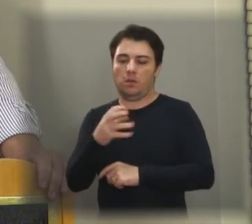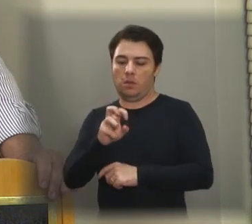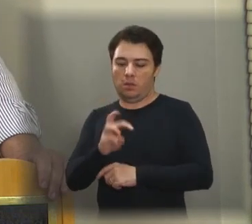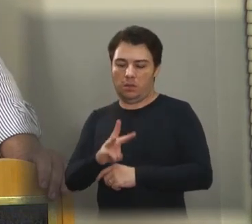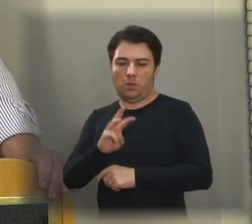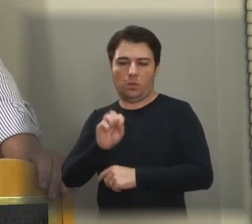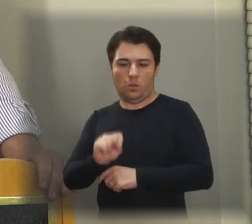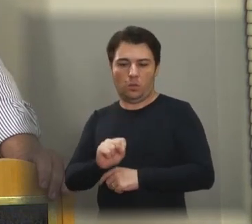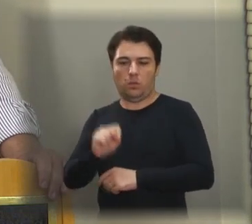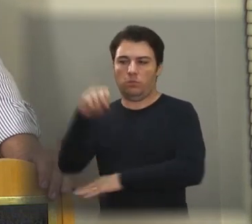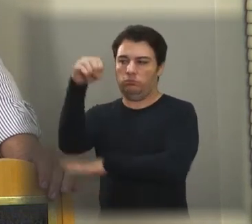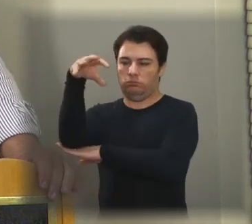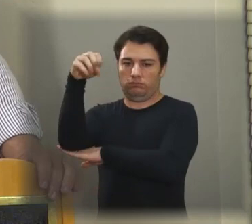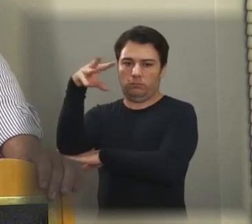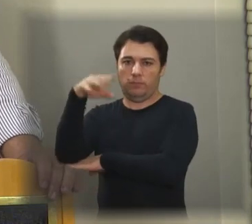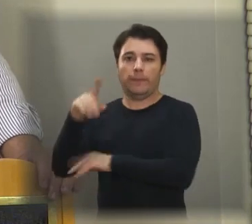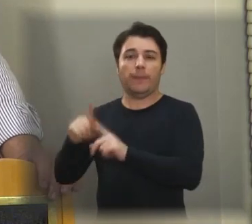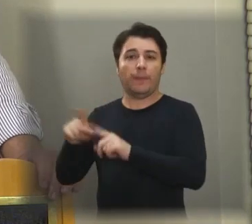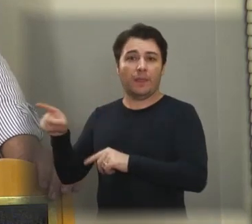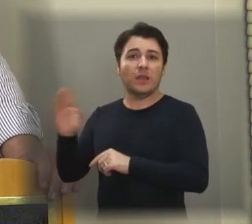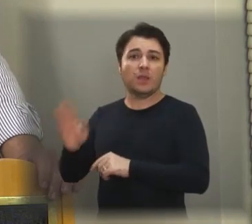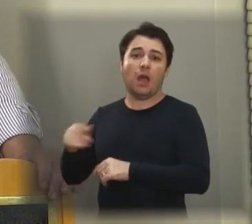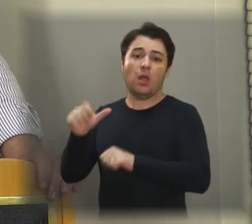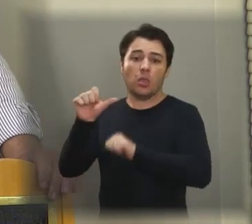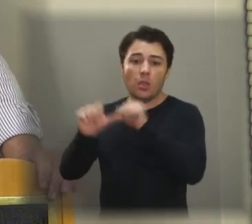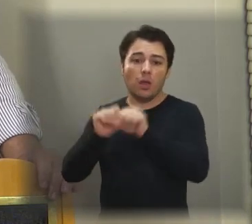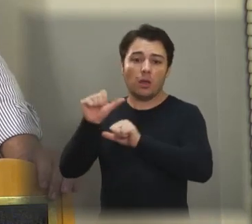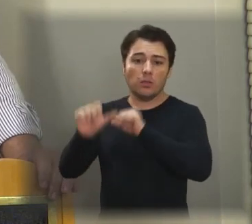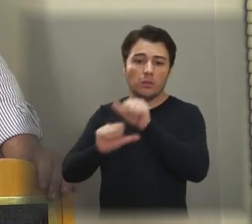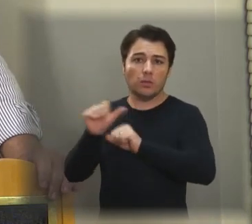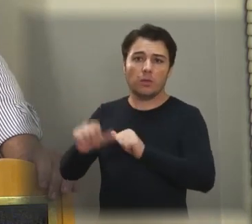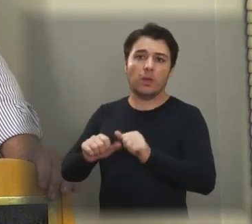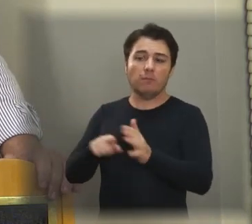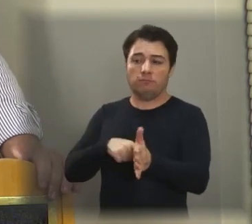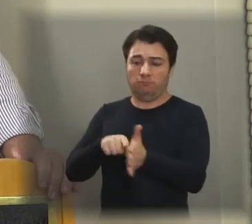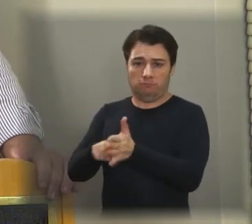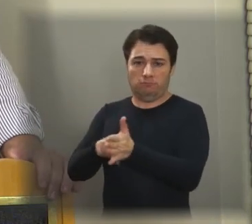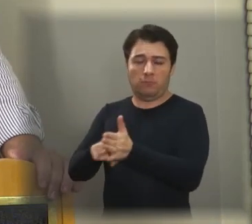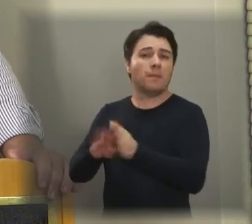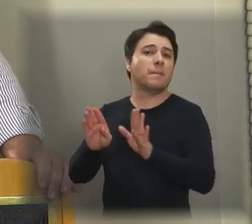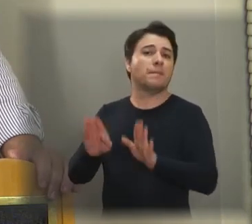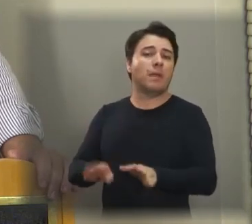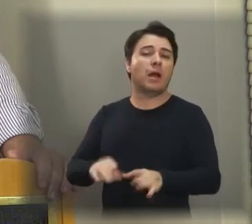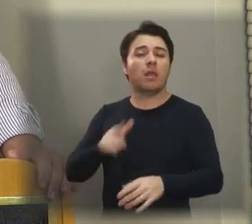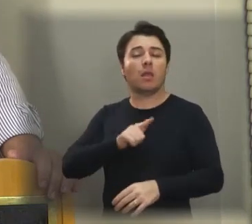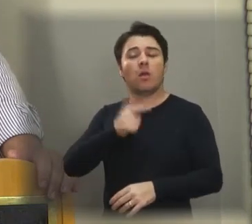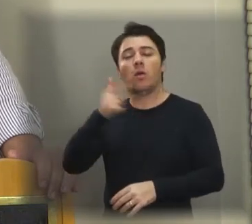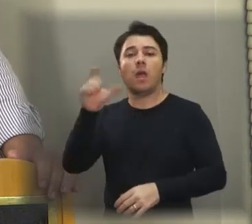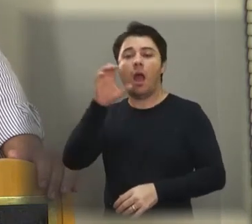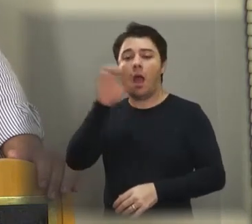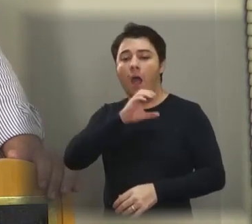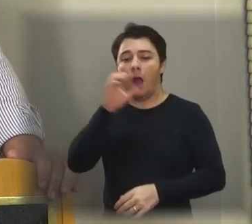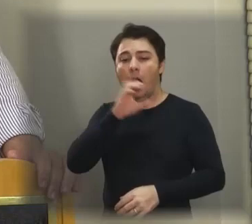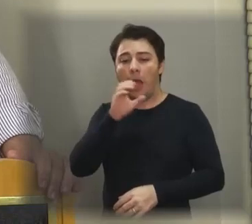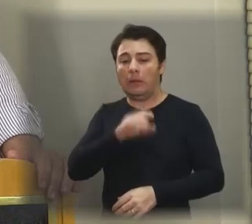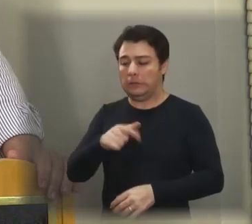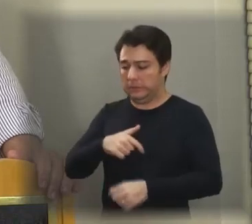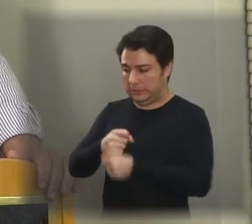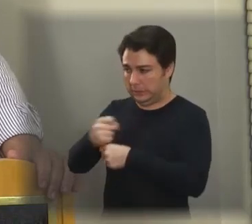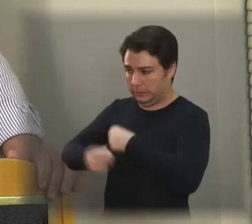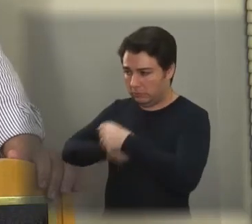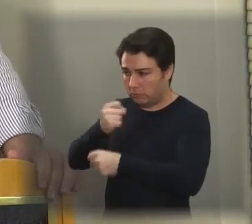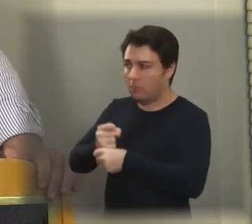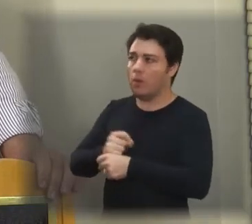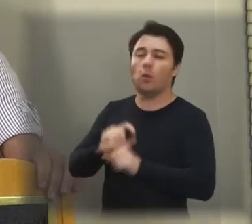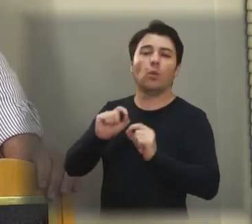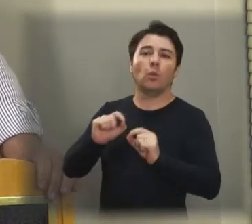vocês vem que horas no plano de cinco anos trocamos 438 portas a impressão rápida que aquela aquela solução de posse você faz ao longo do